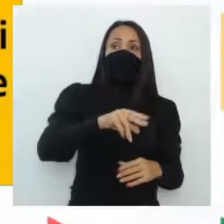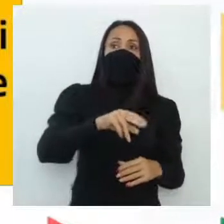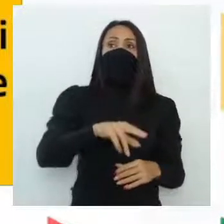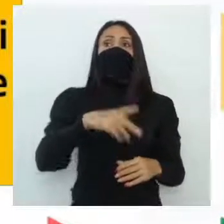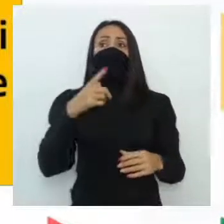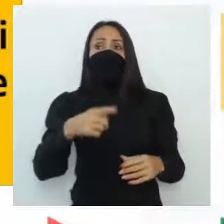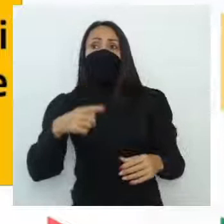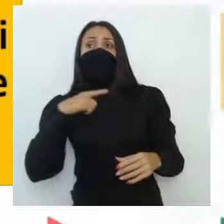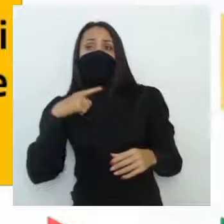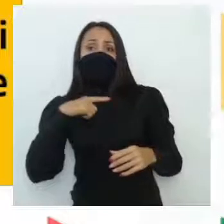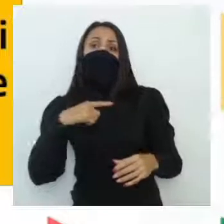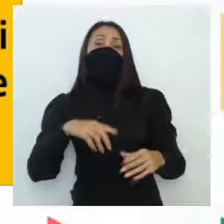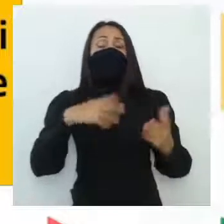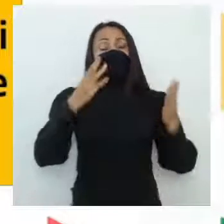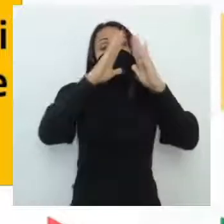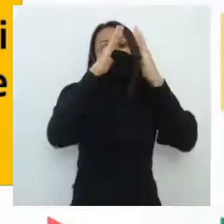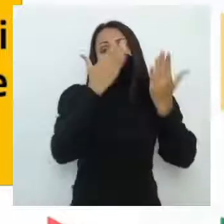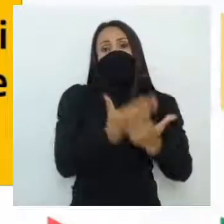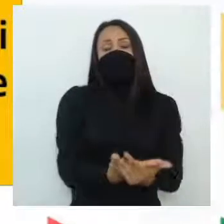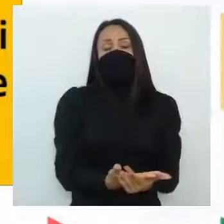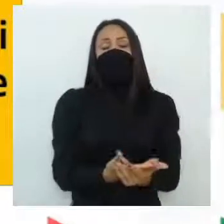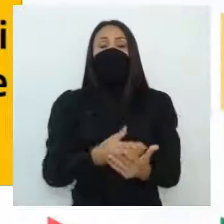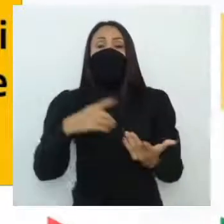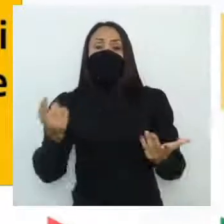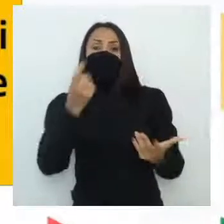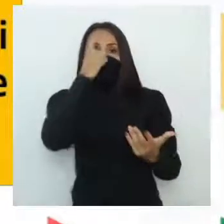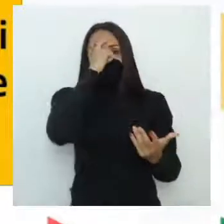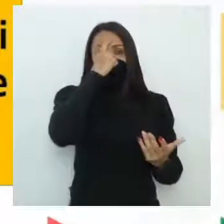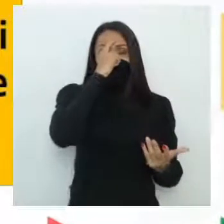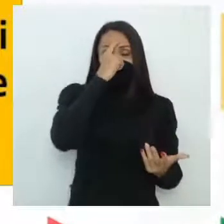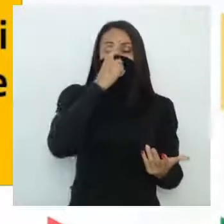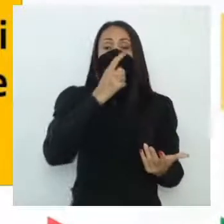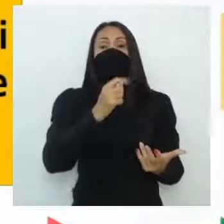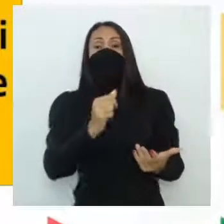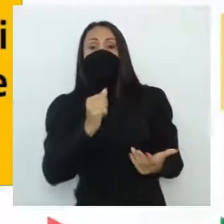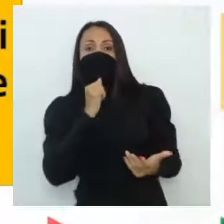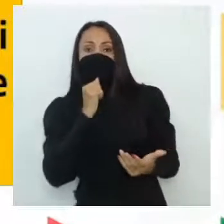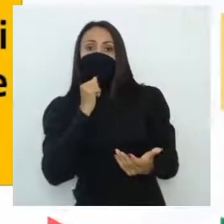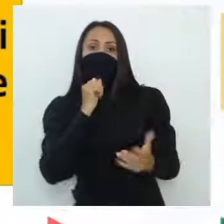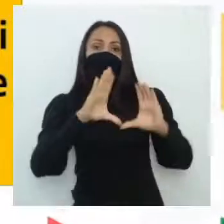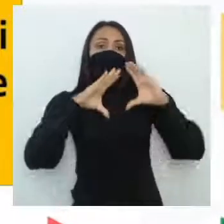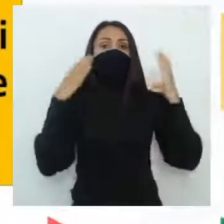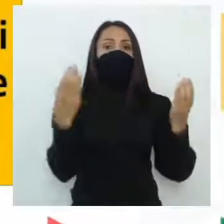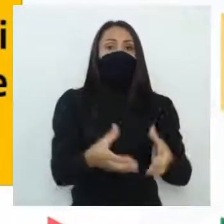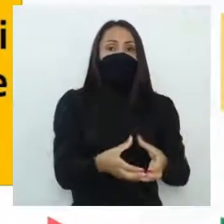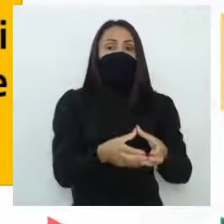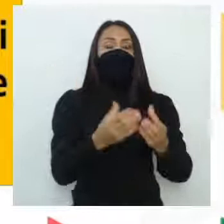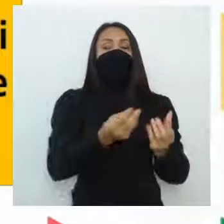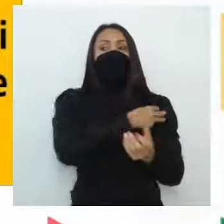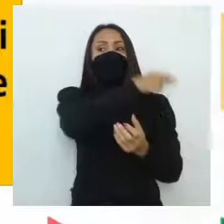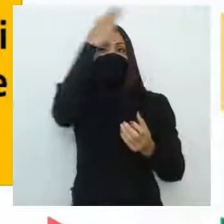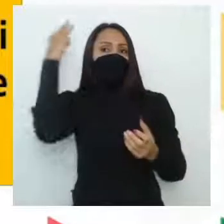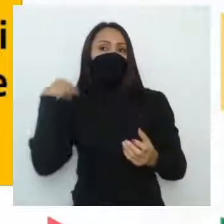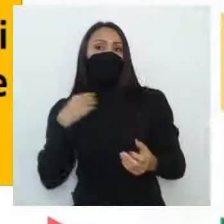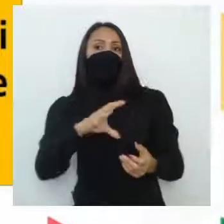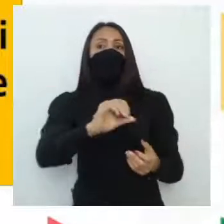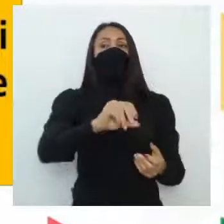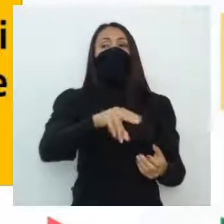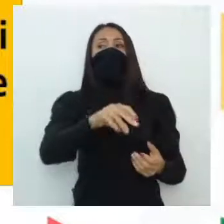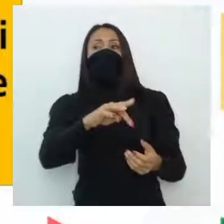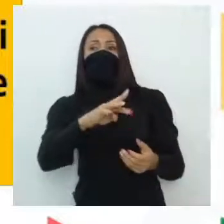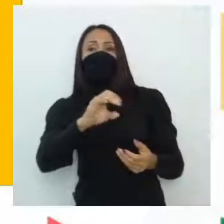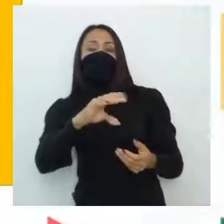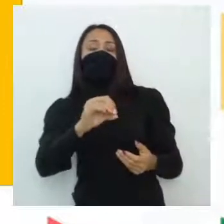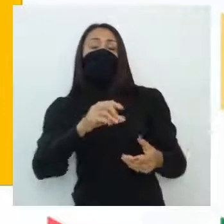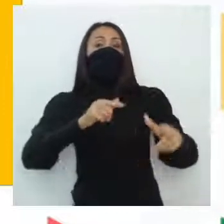um colégio, ela vai para a Índia, ainda na congregação de Nossa Senhora de Loreto, para trabalhar em